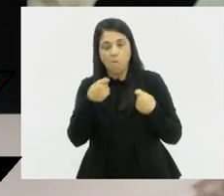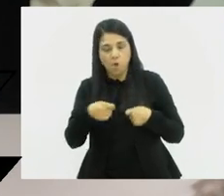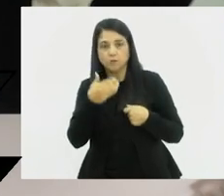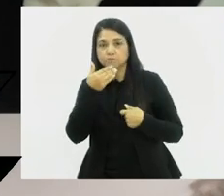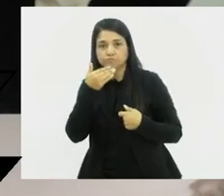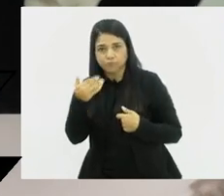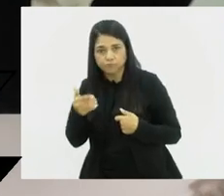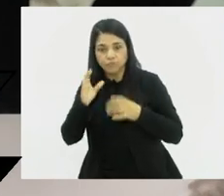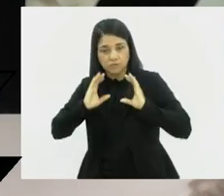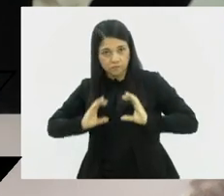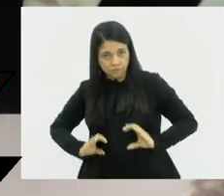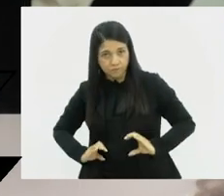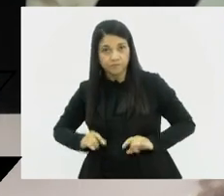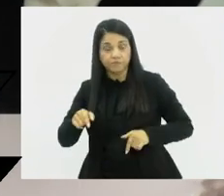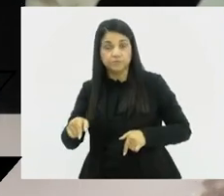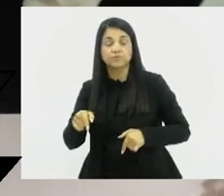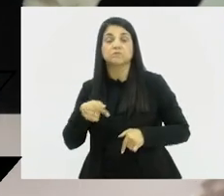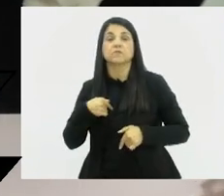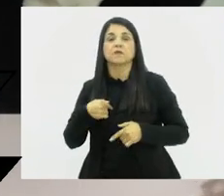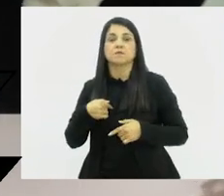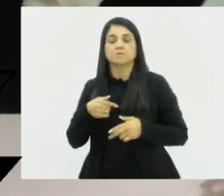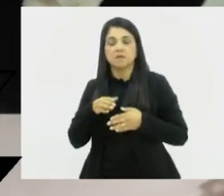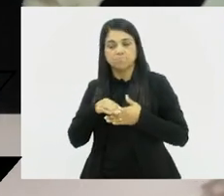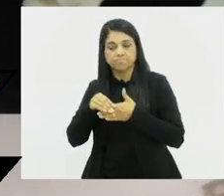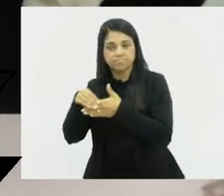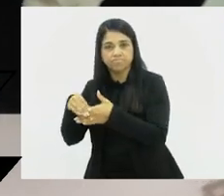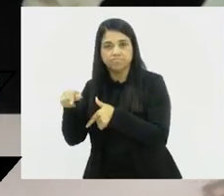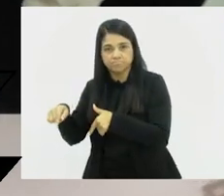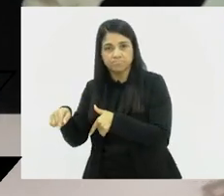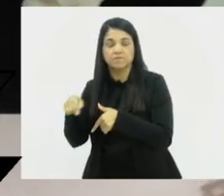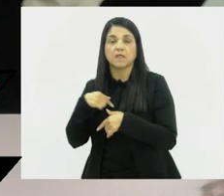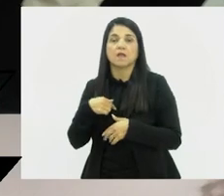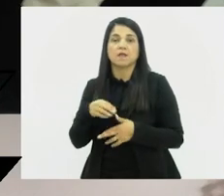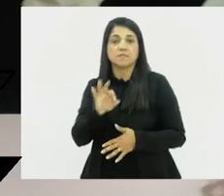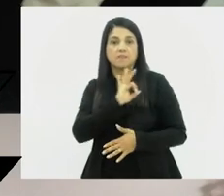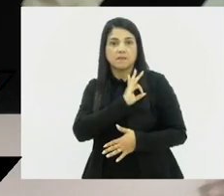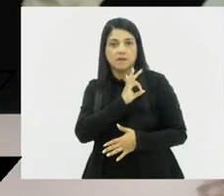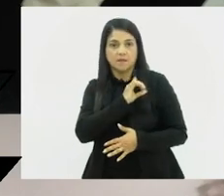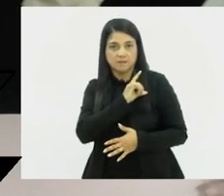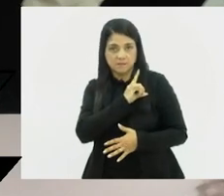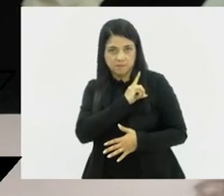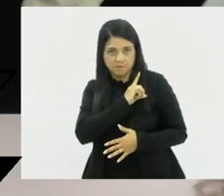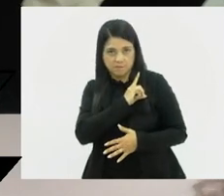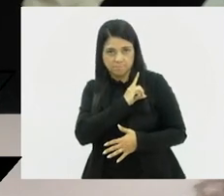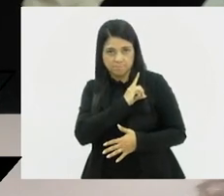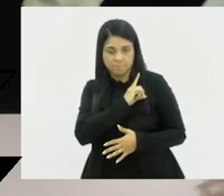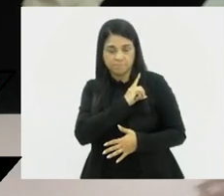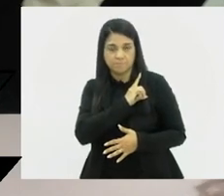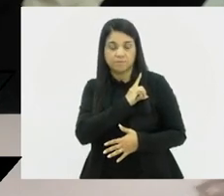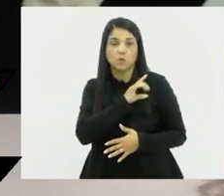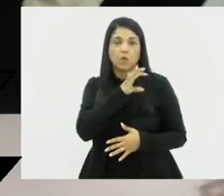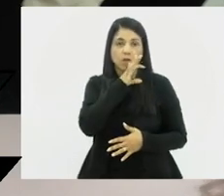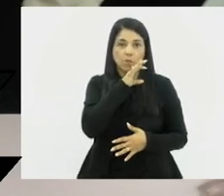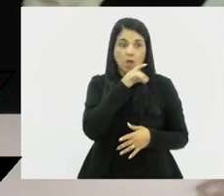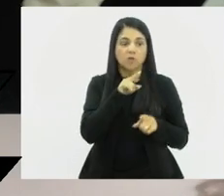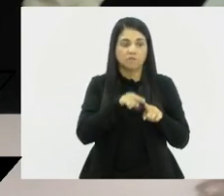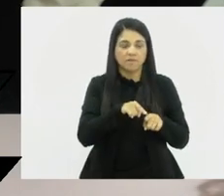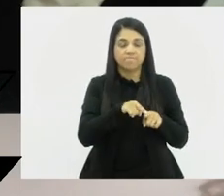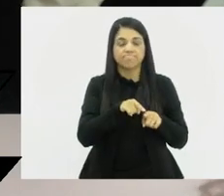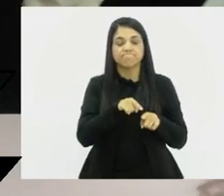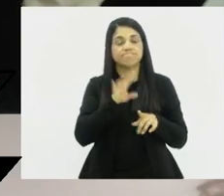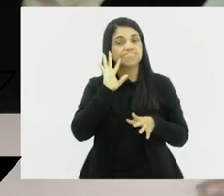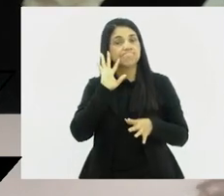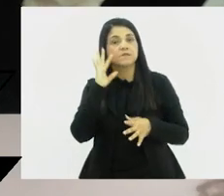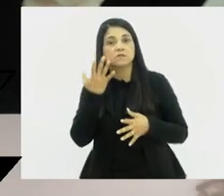para que haja condução desse condutor à delegacia, apreensão desse animal na delegacia, e aí na delegacia vai ficar definido